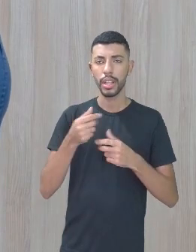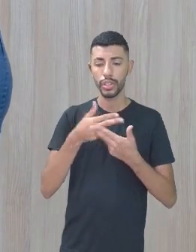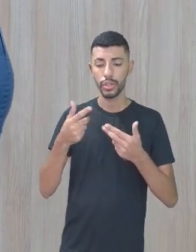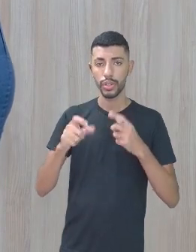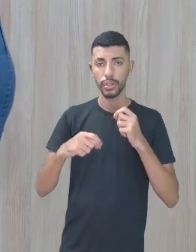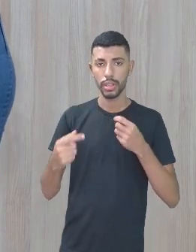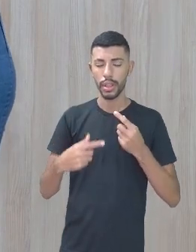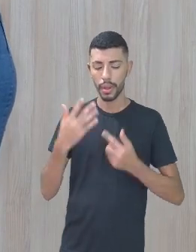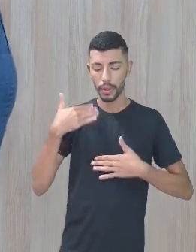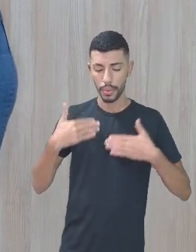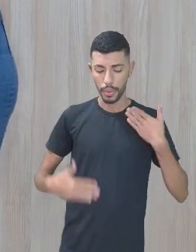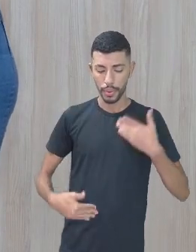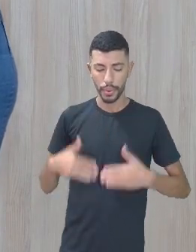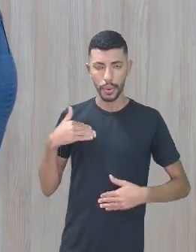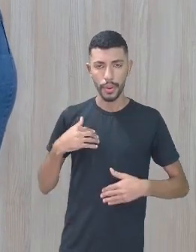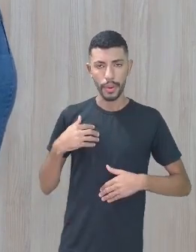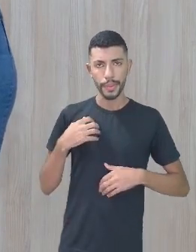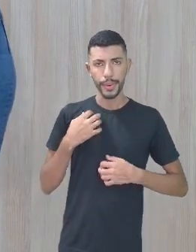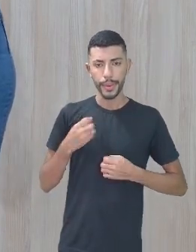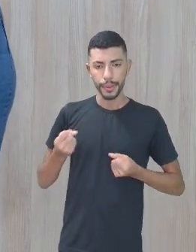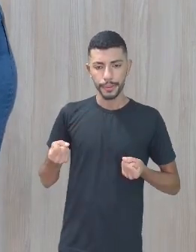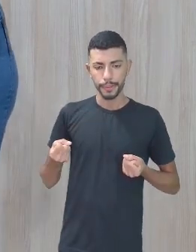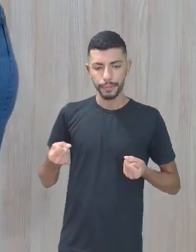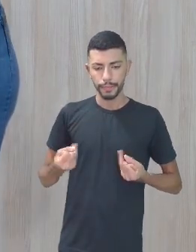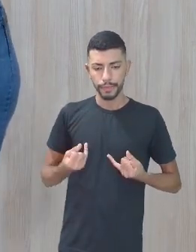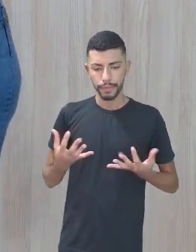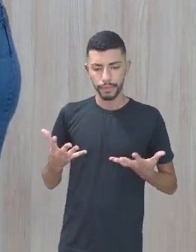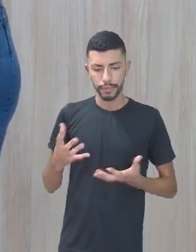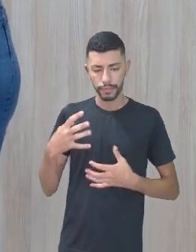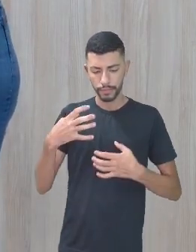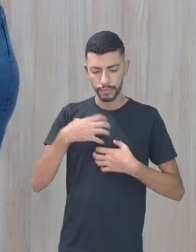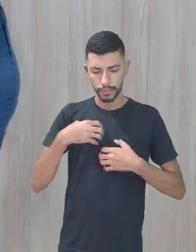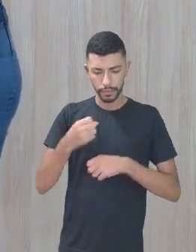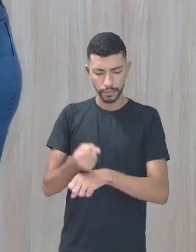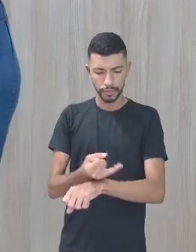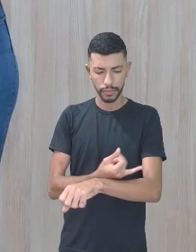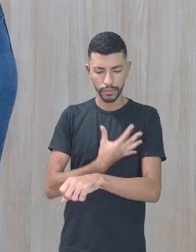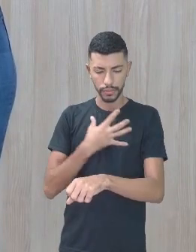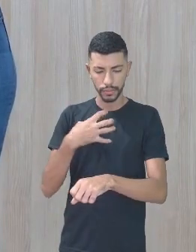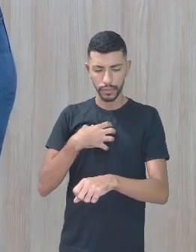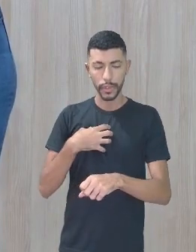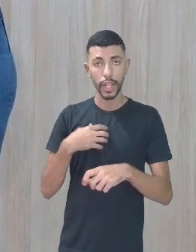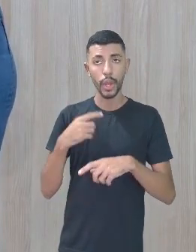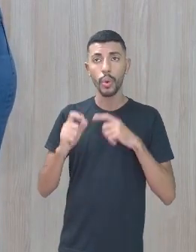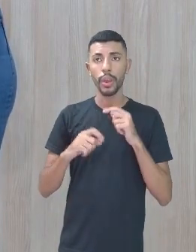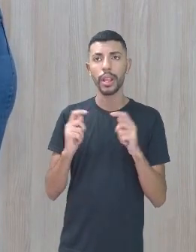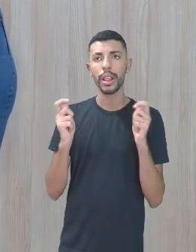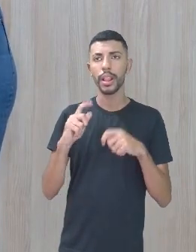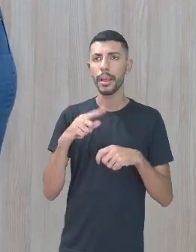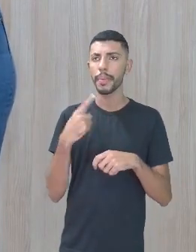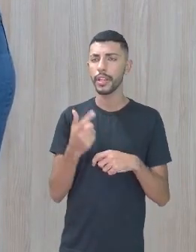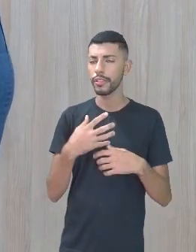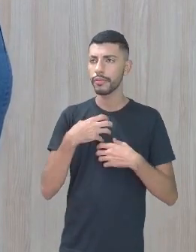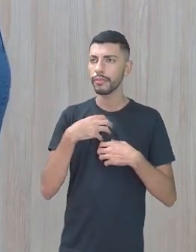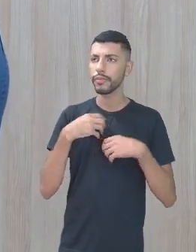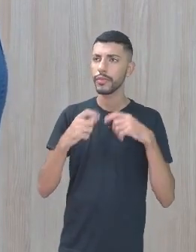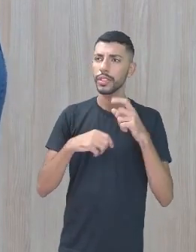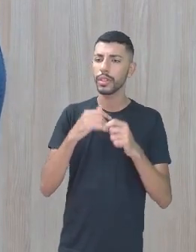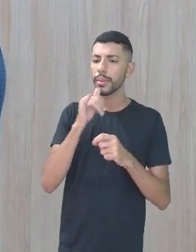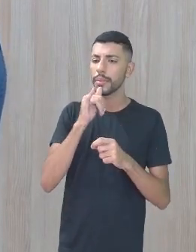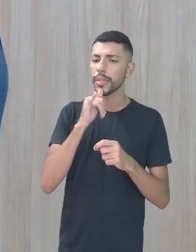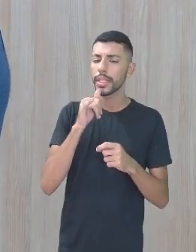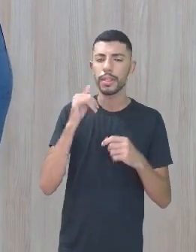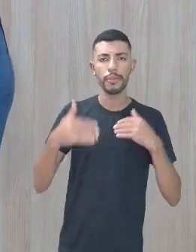corpo, né? Essas sensações fazem a gente permanecer engajado em uma atividade ou não, faz a gente sentir